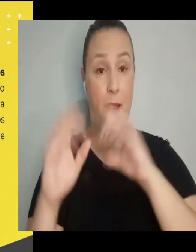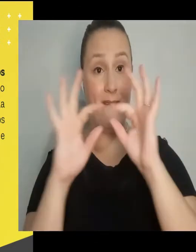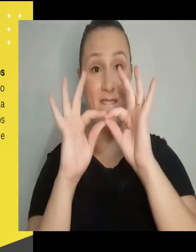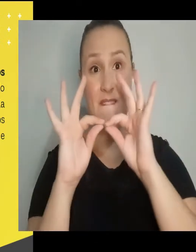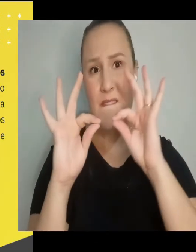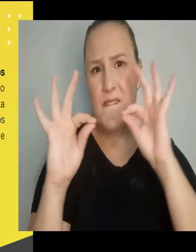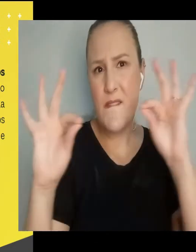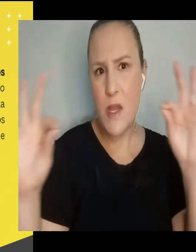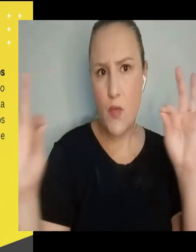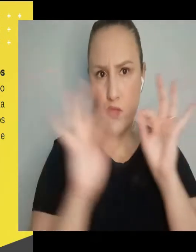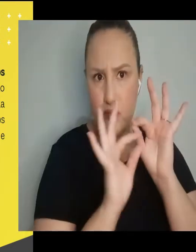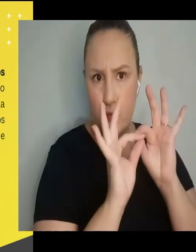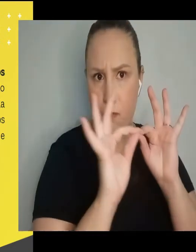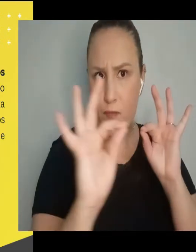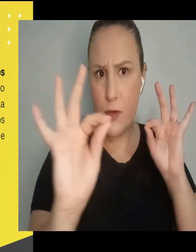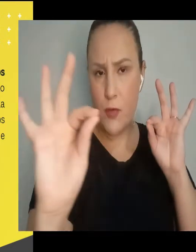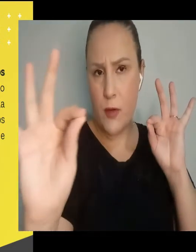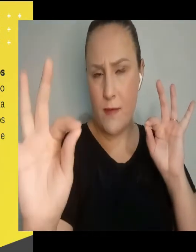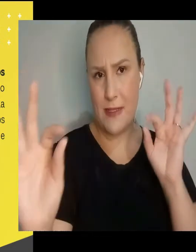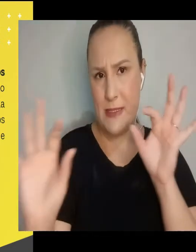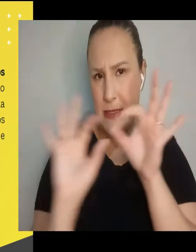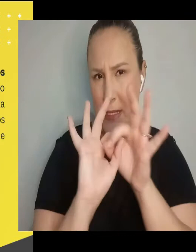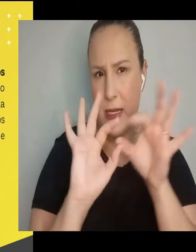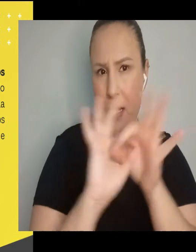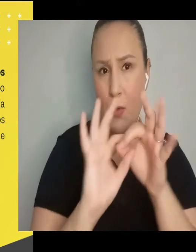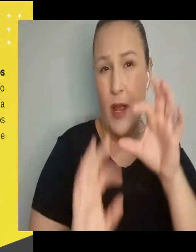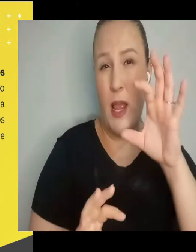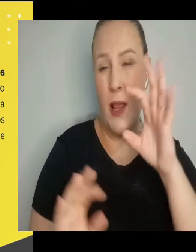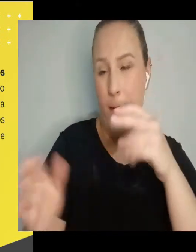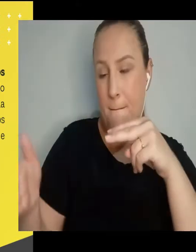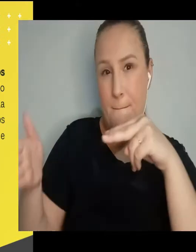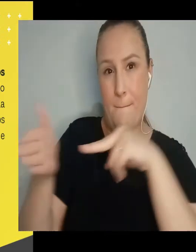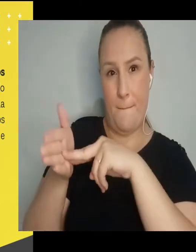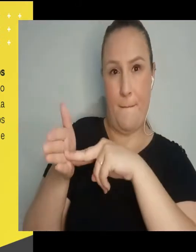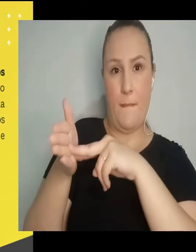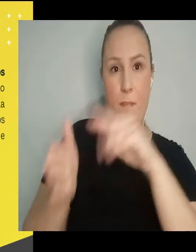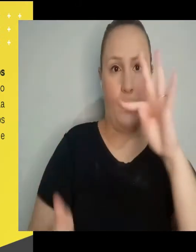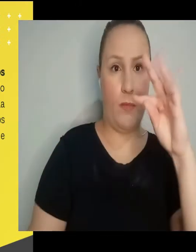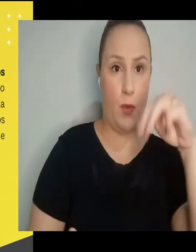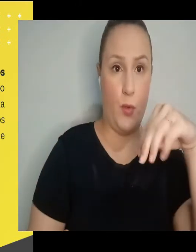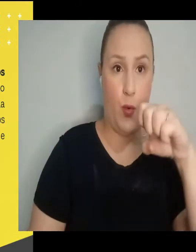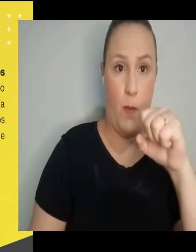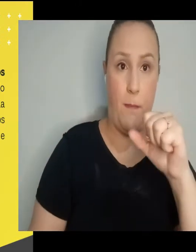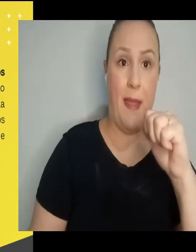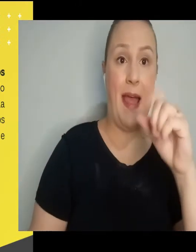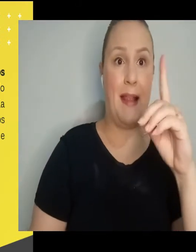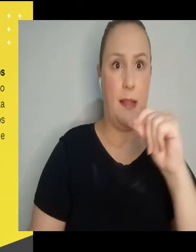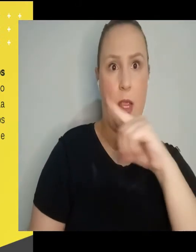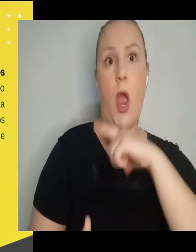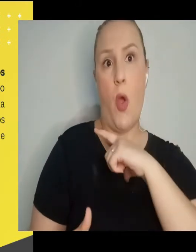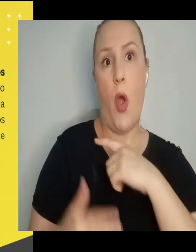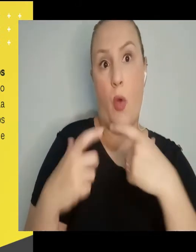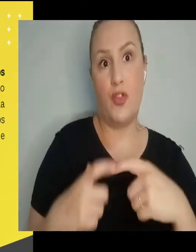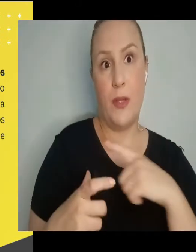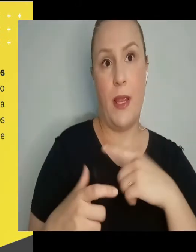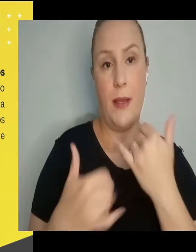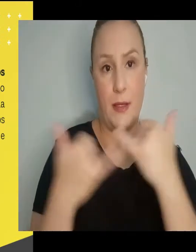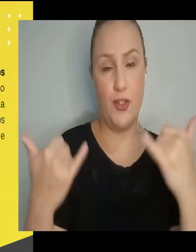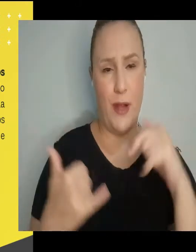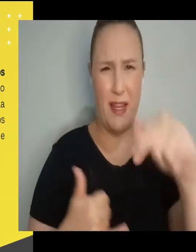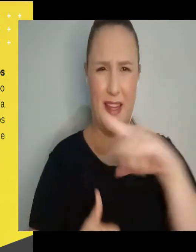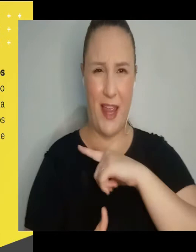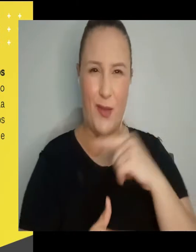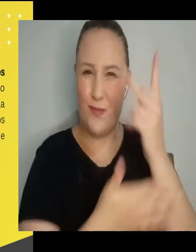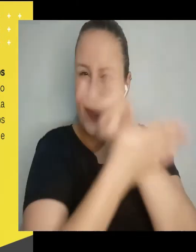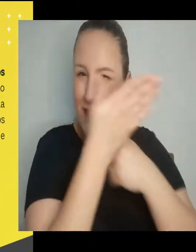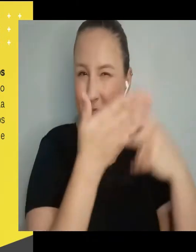meios, dispositivos elétricos por meio de fios condutores conectados através de tomadas, né? Geralmente é onde a gente